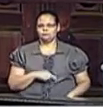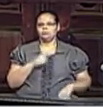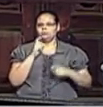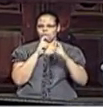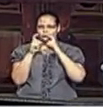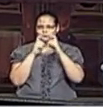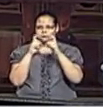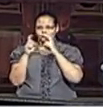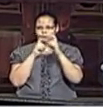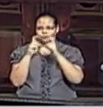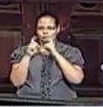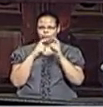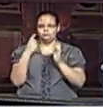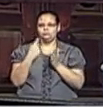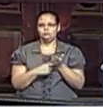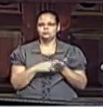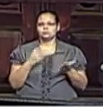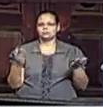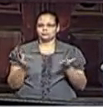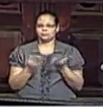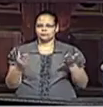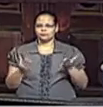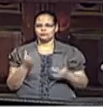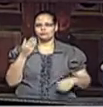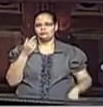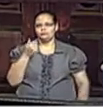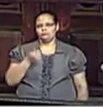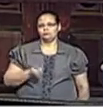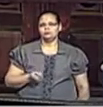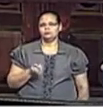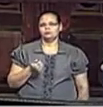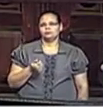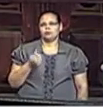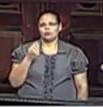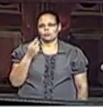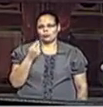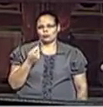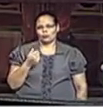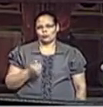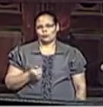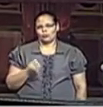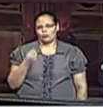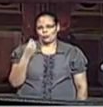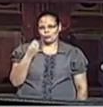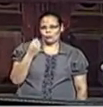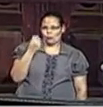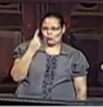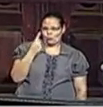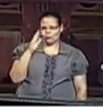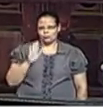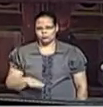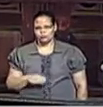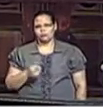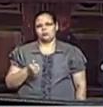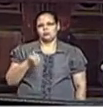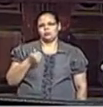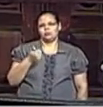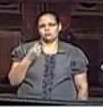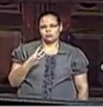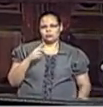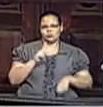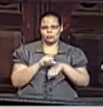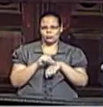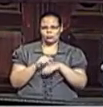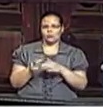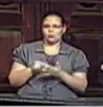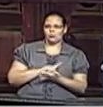discussão e remarcou-a para hoje às 13 horas, 2 horas antes do que estava confirmado na sessão ordinária a